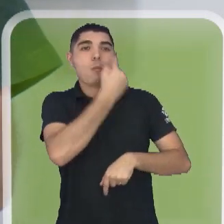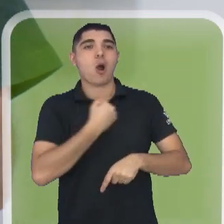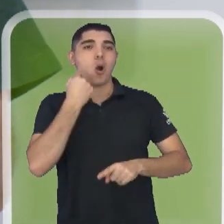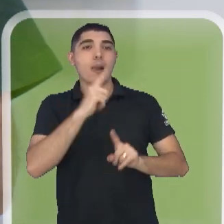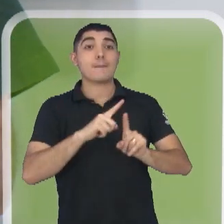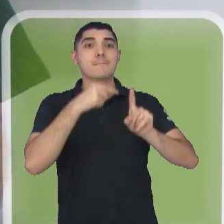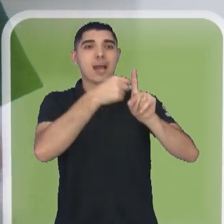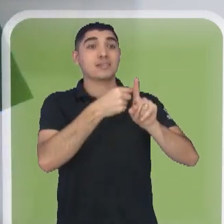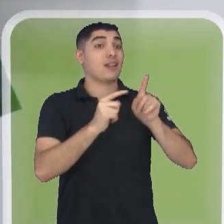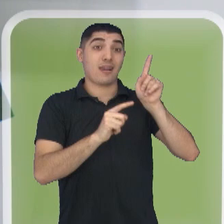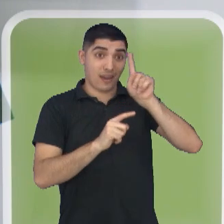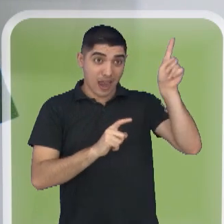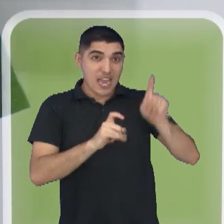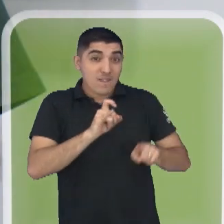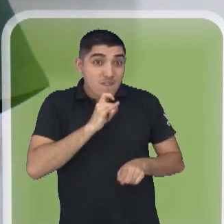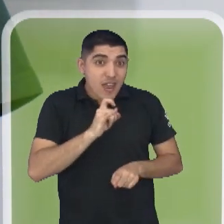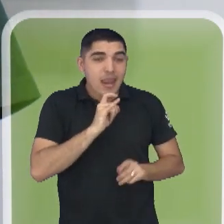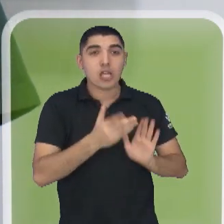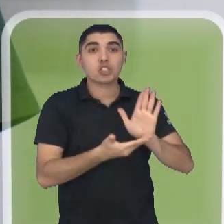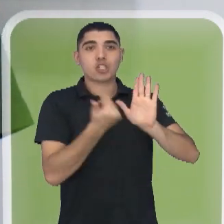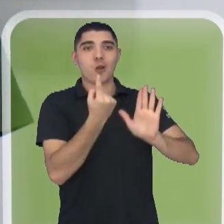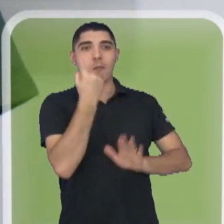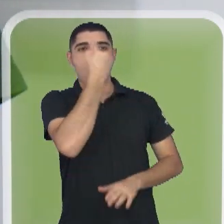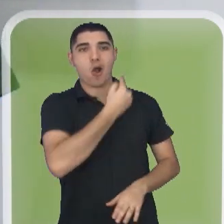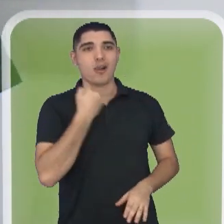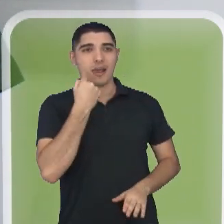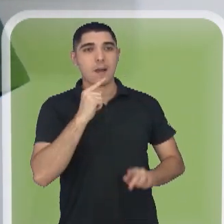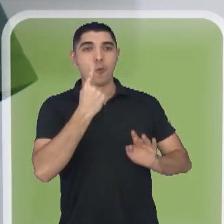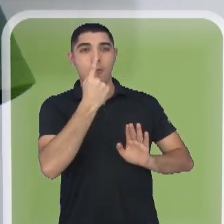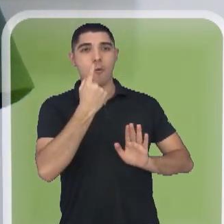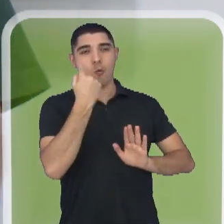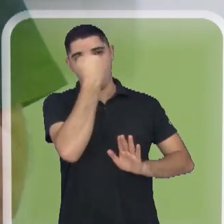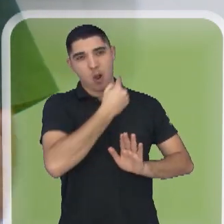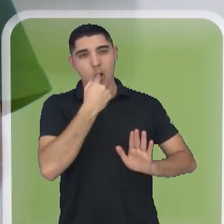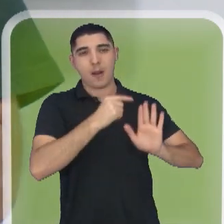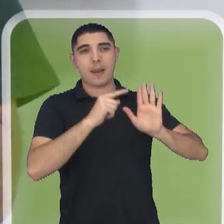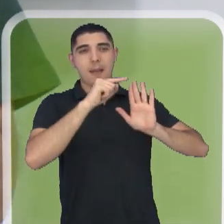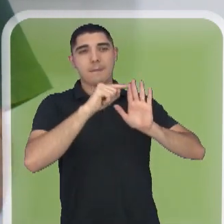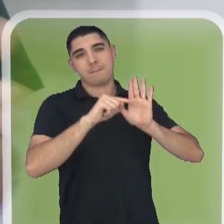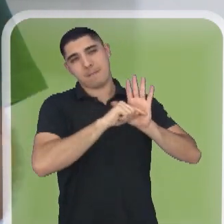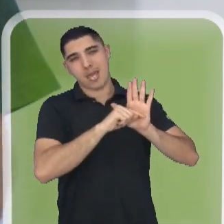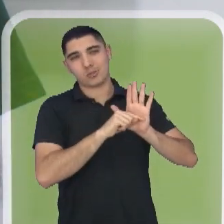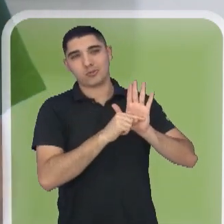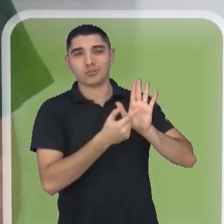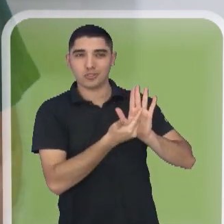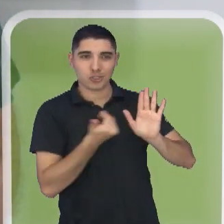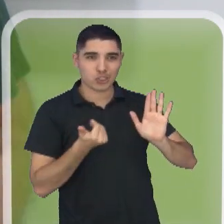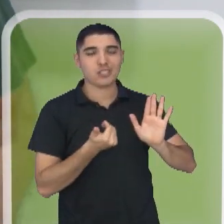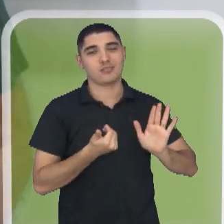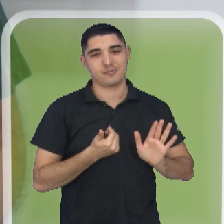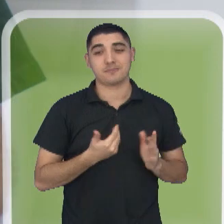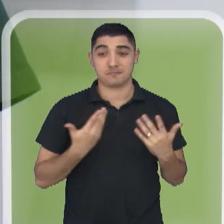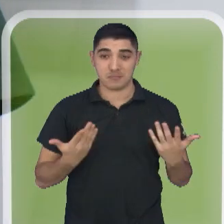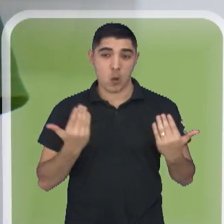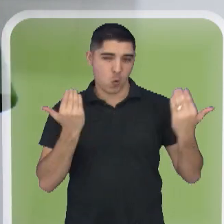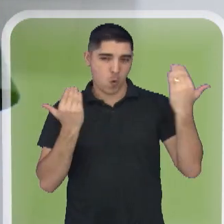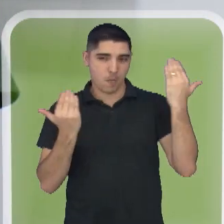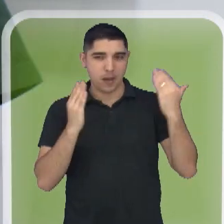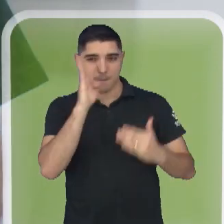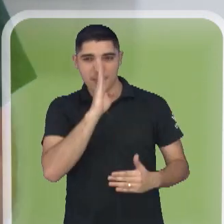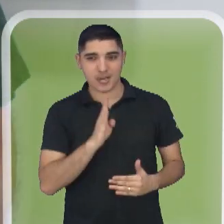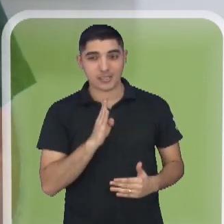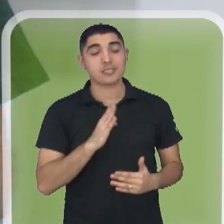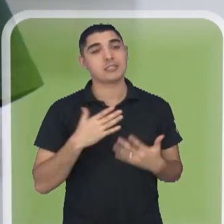tiram 1 hora do horário normal, então acaba aumentando esse horário aí em relação ao Brasil. Então por isso um